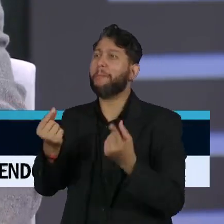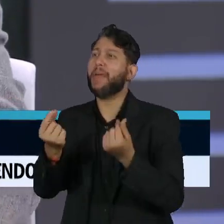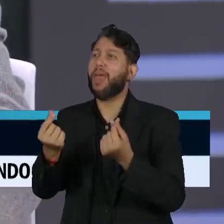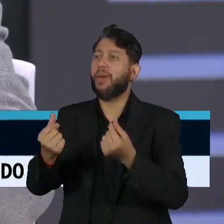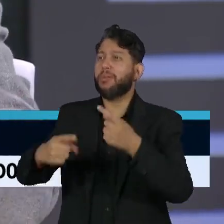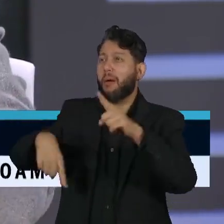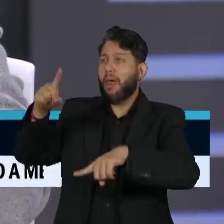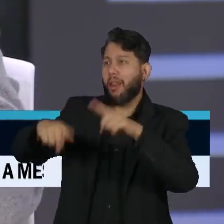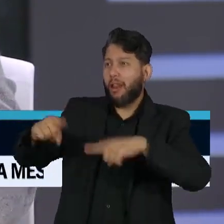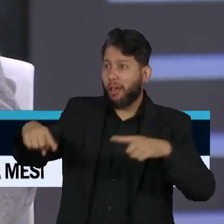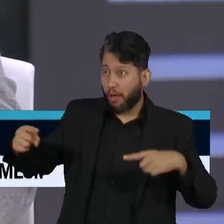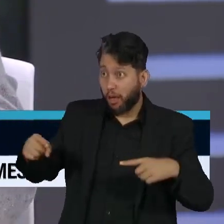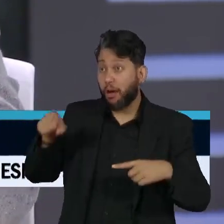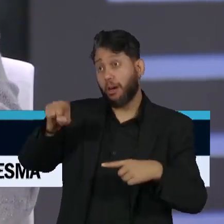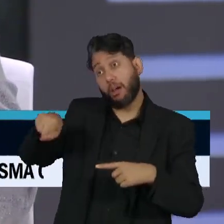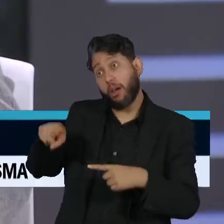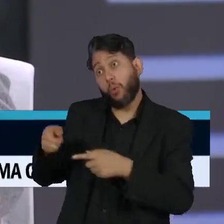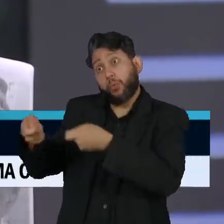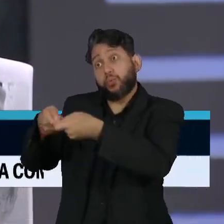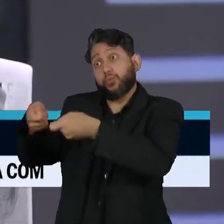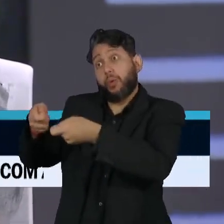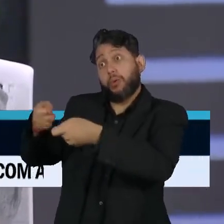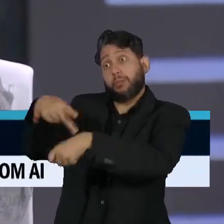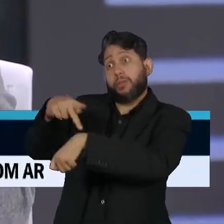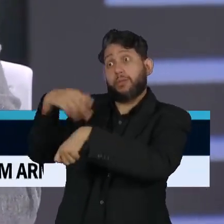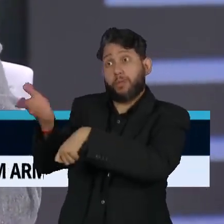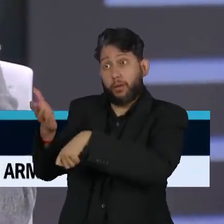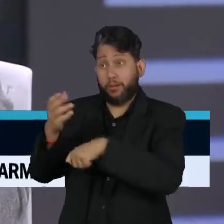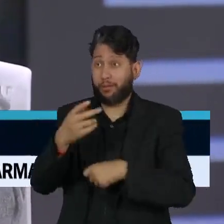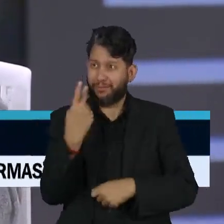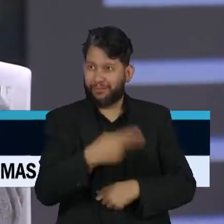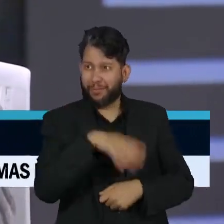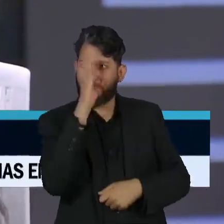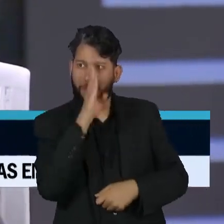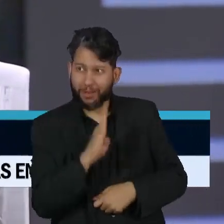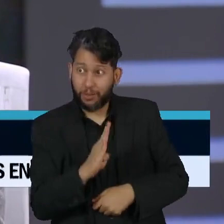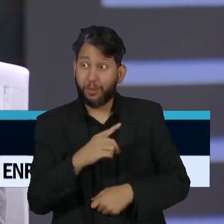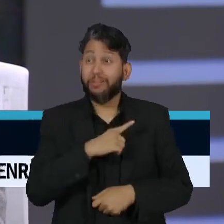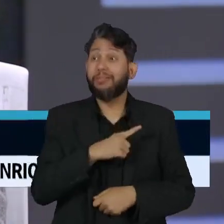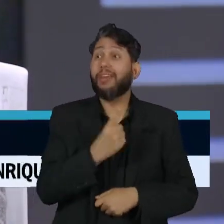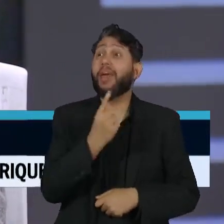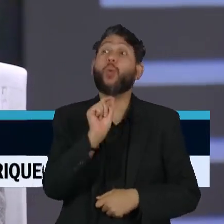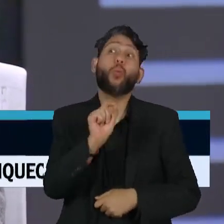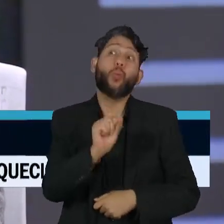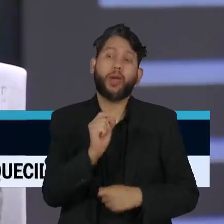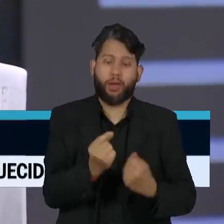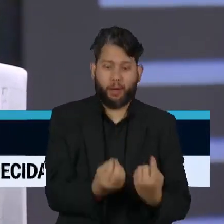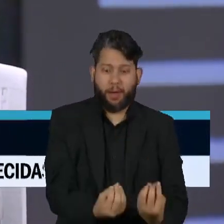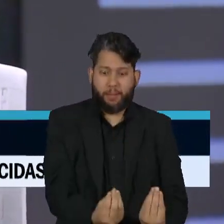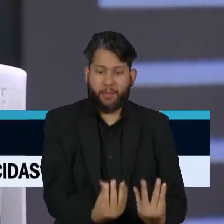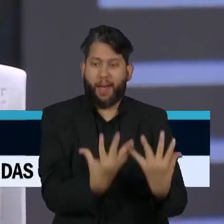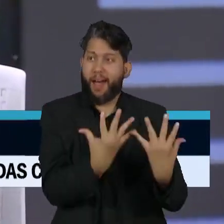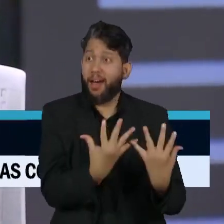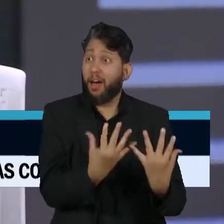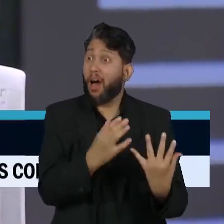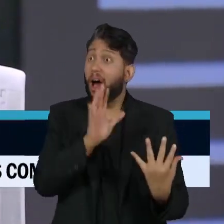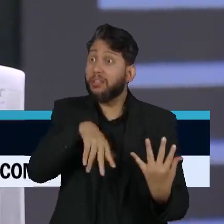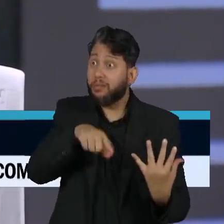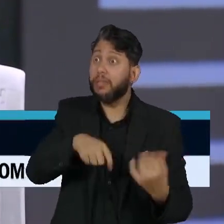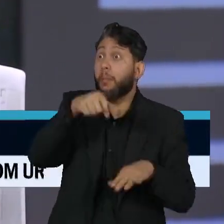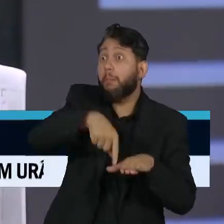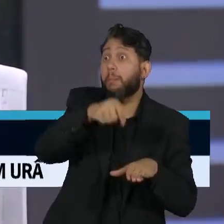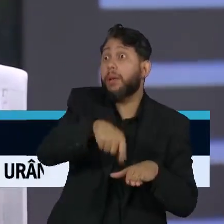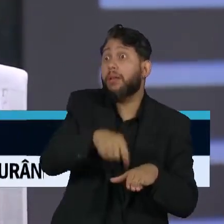derivados. Domesticamente, a safra e inter-safra repercute sobre o preço do etanol. Agora, é muito positivo,